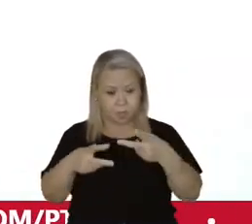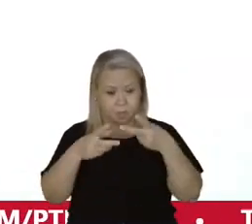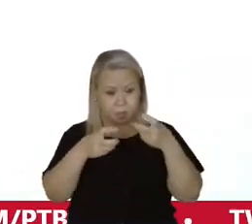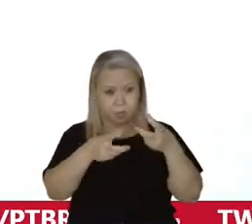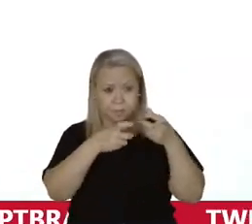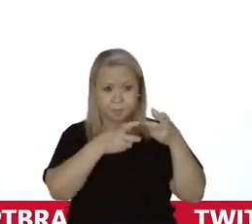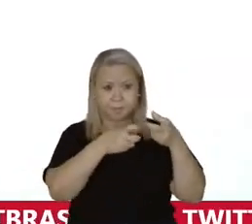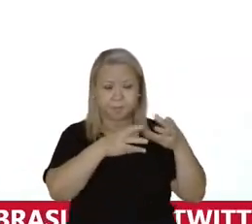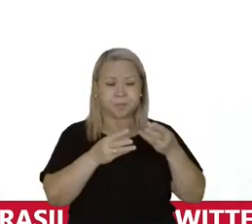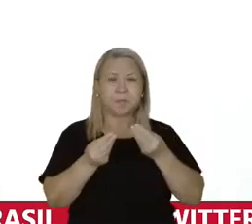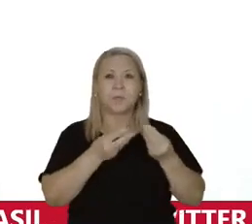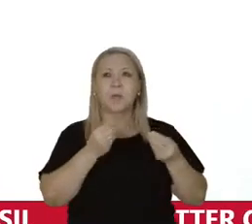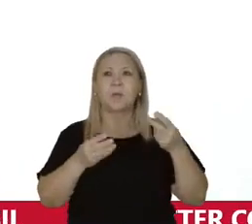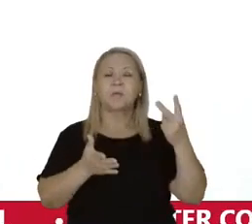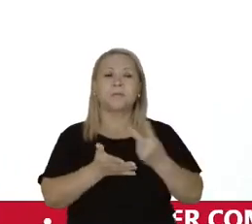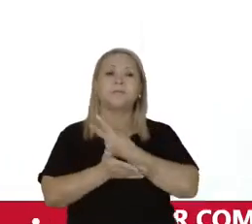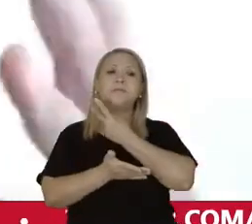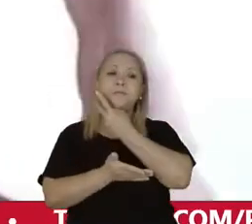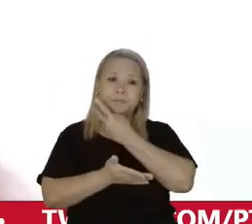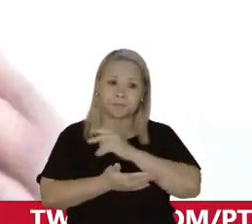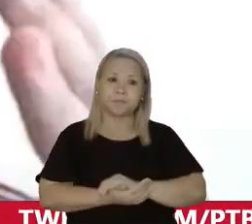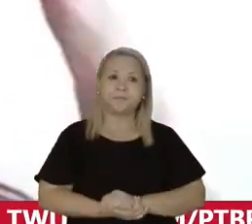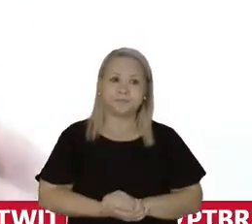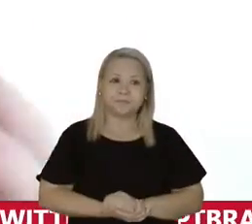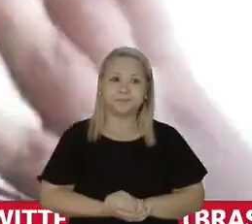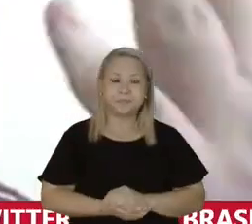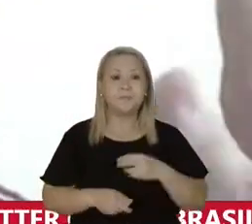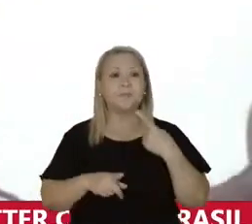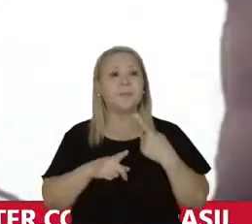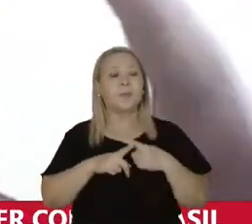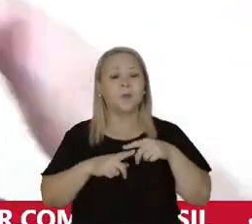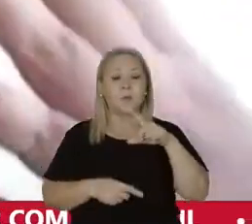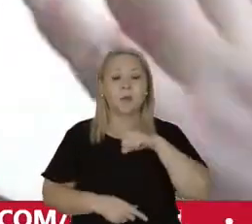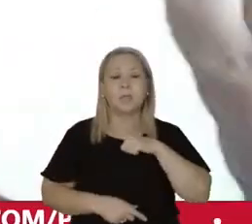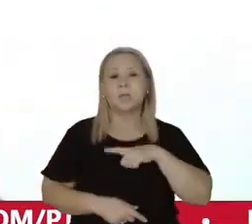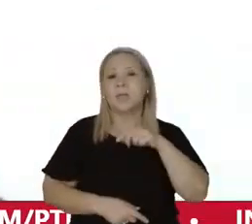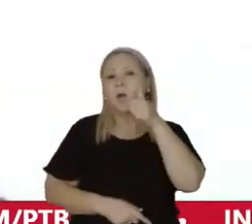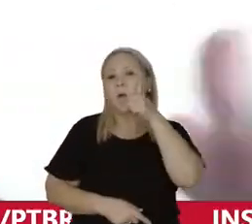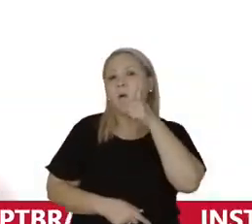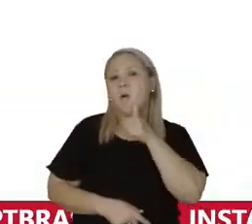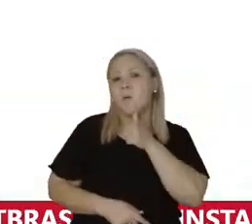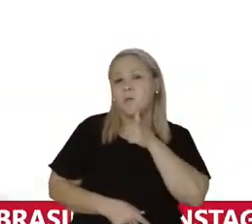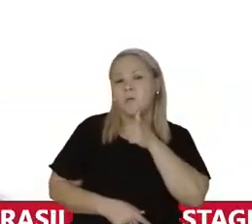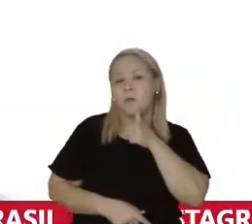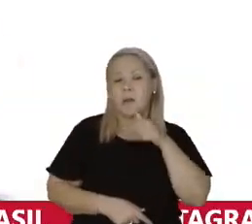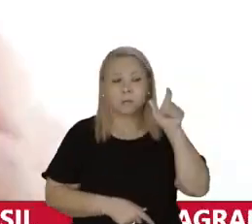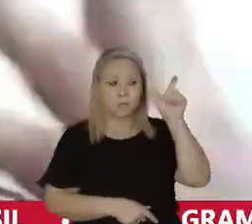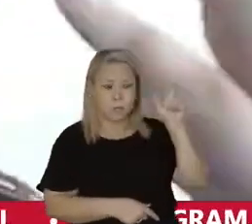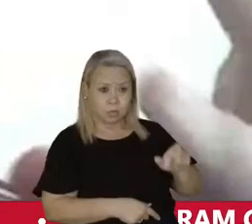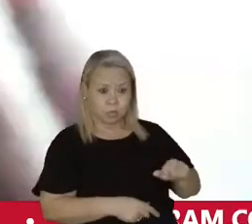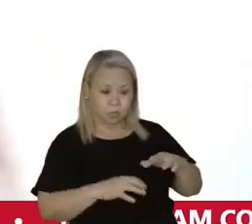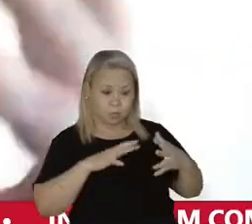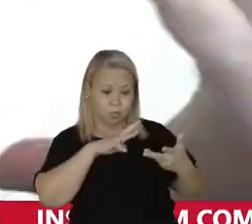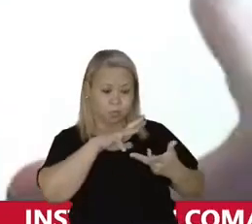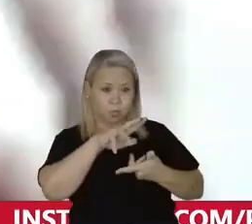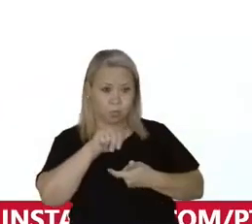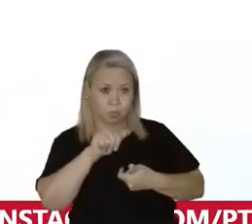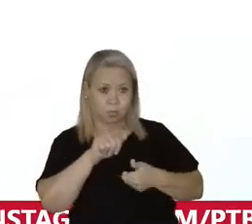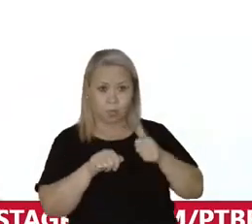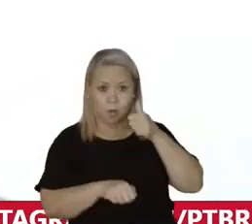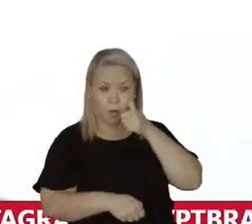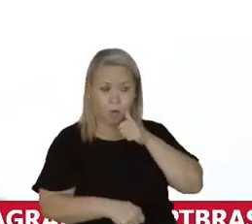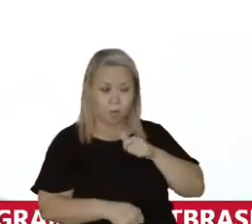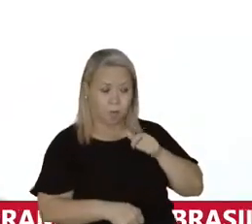muito isso acontecendo, porque existe uma mulher sujeito universal, uma